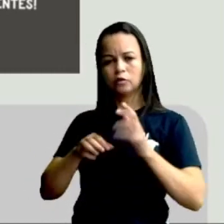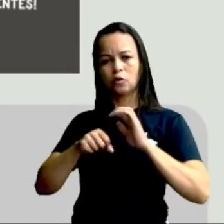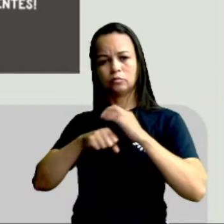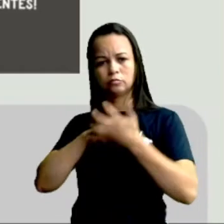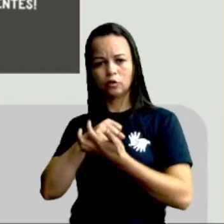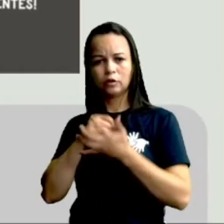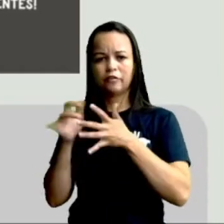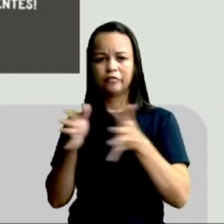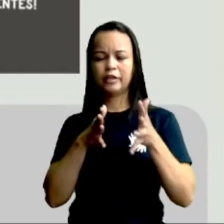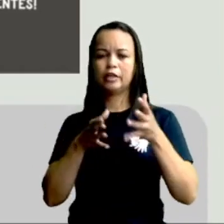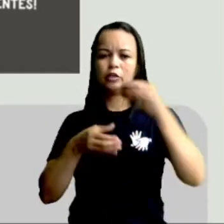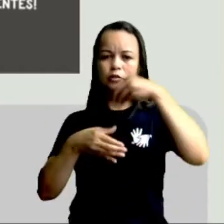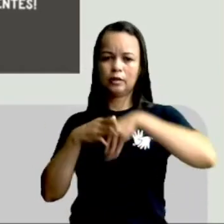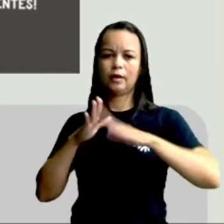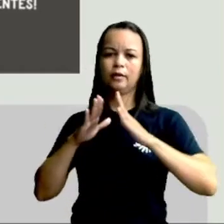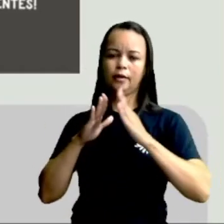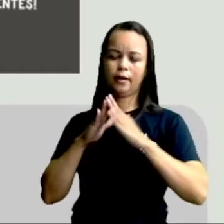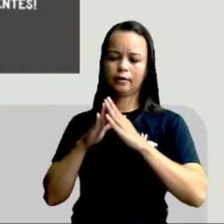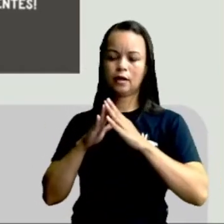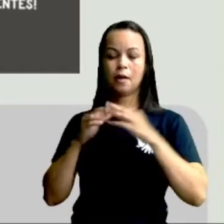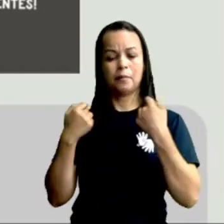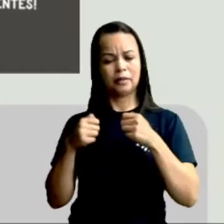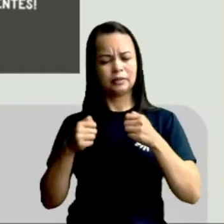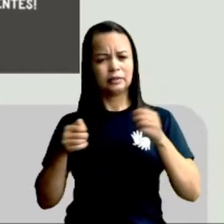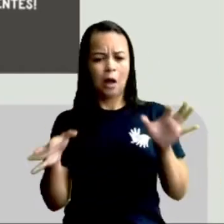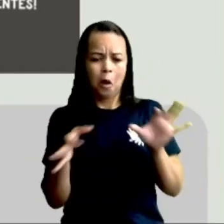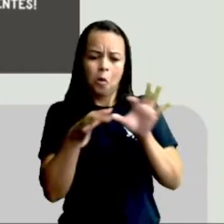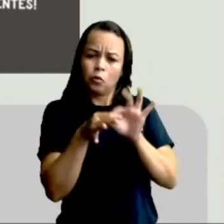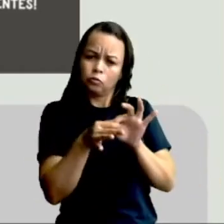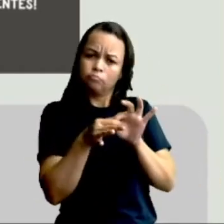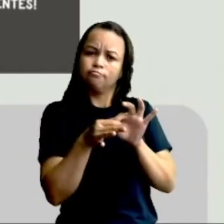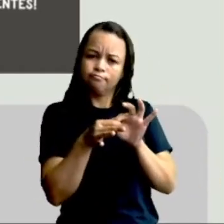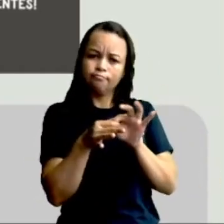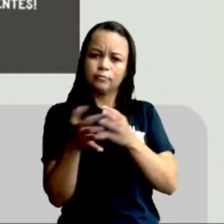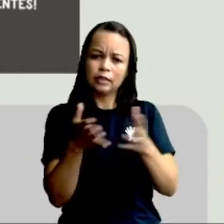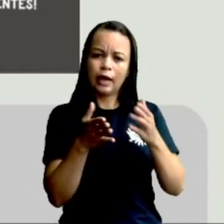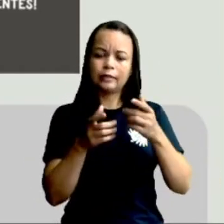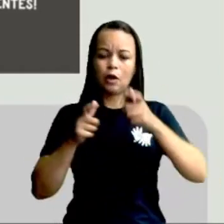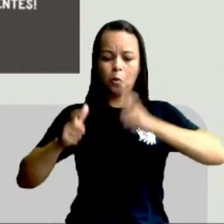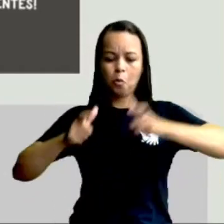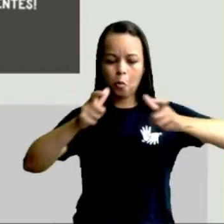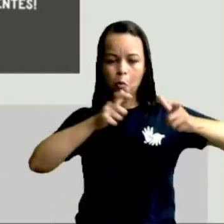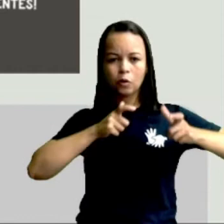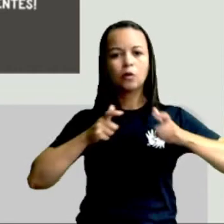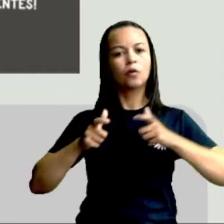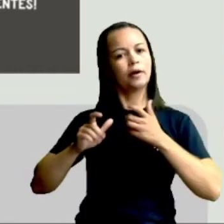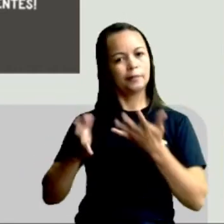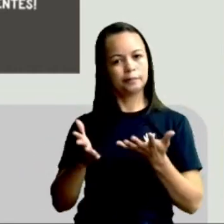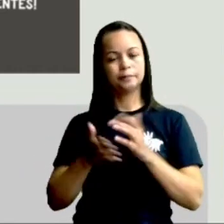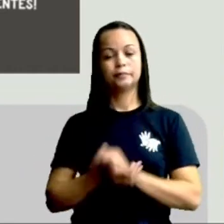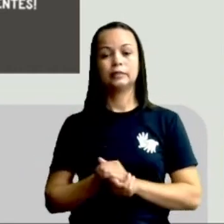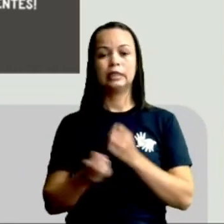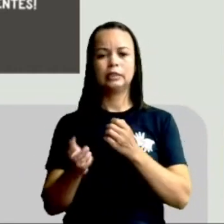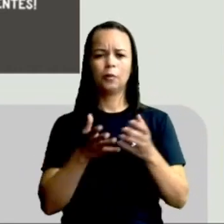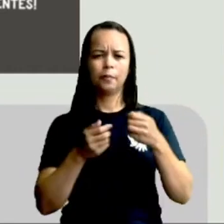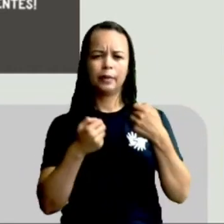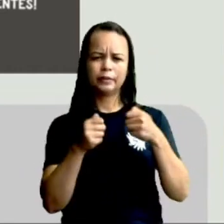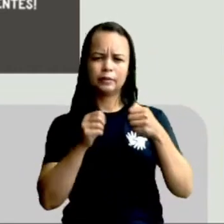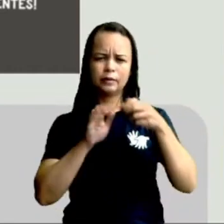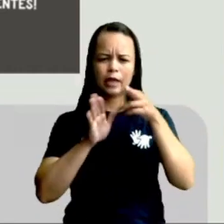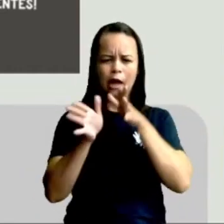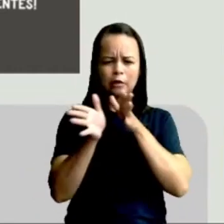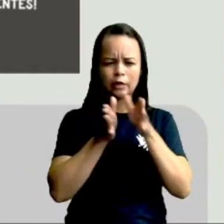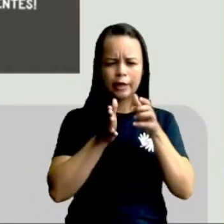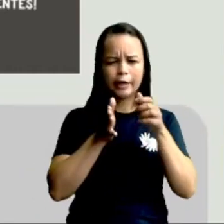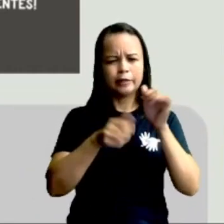nossa casa. Temos que ser mais unidos, mas cada um no seu próprio espaço. Temos que pensar em estratégias que